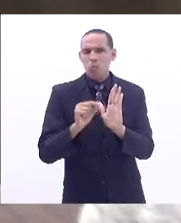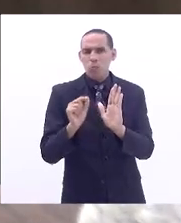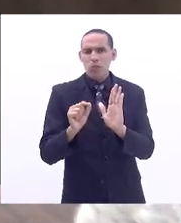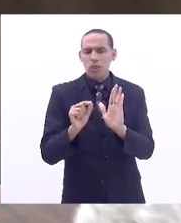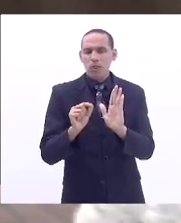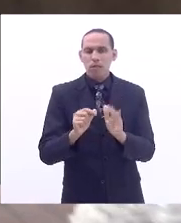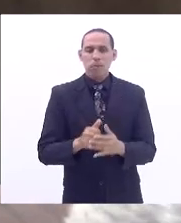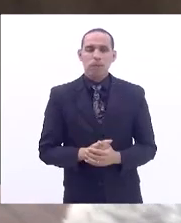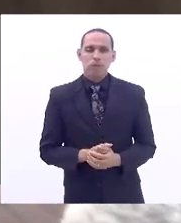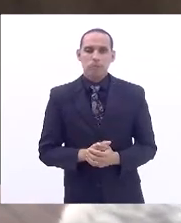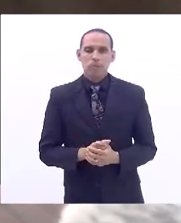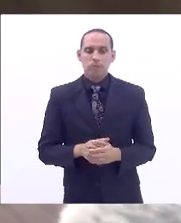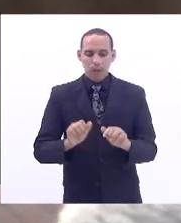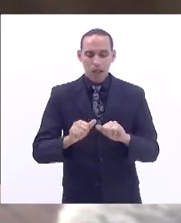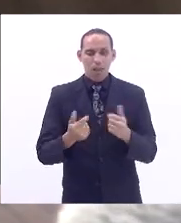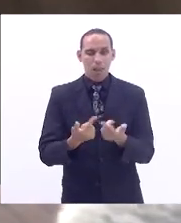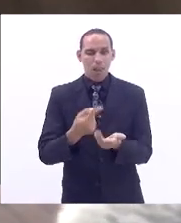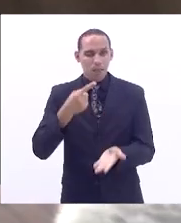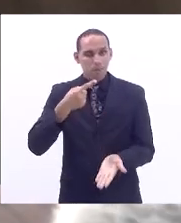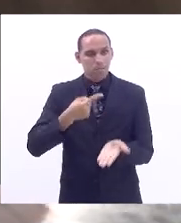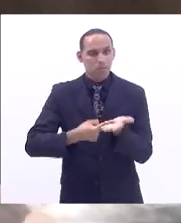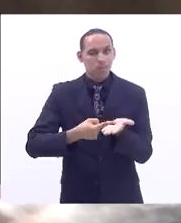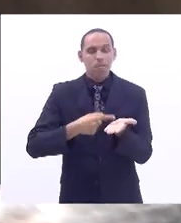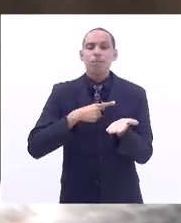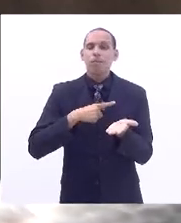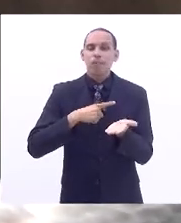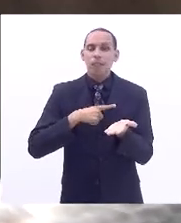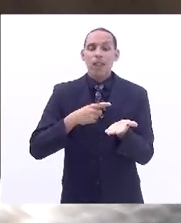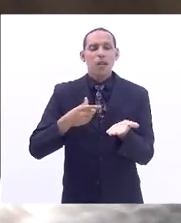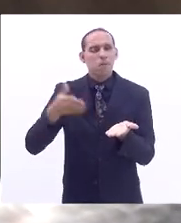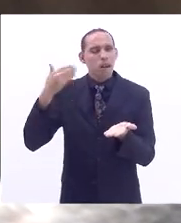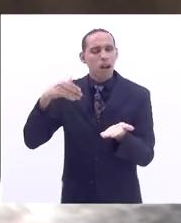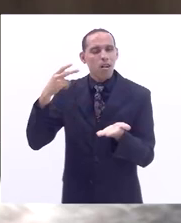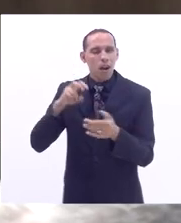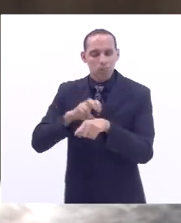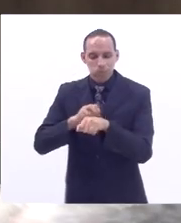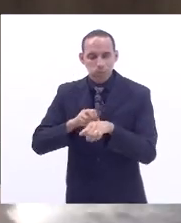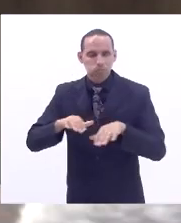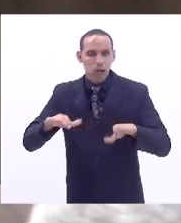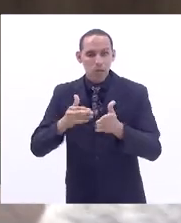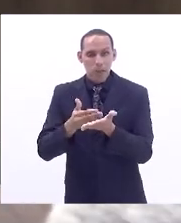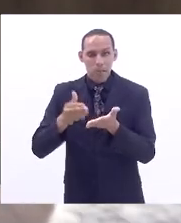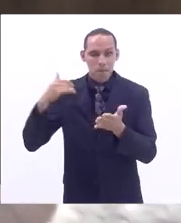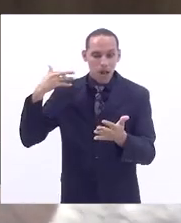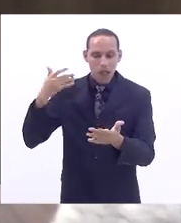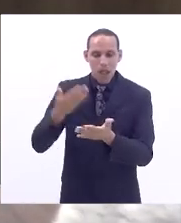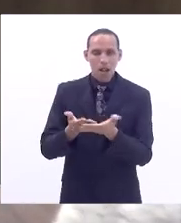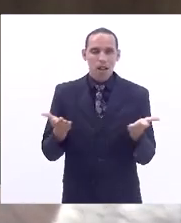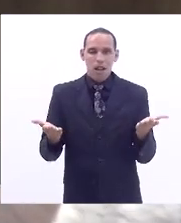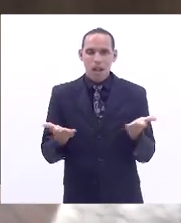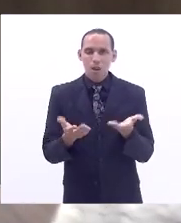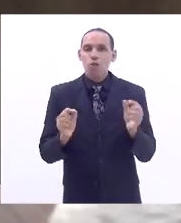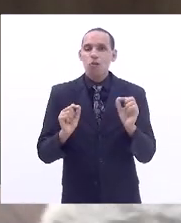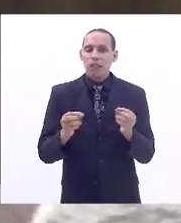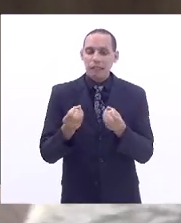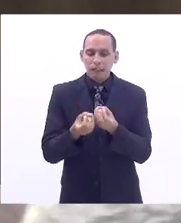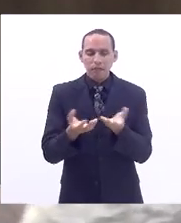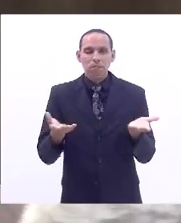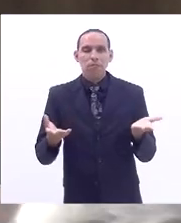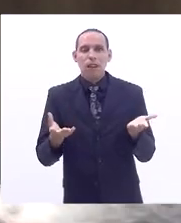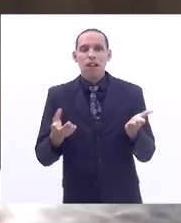compromisso que alerj assumiu ainda no início da pandemia com a garantia de direitos